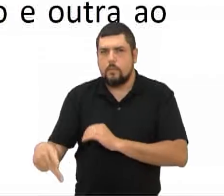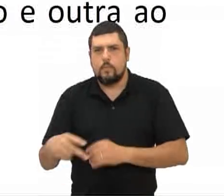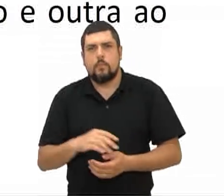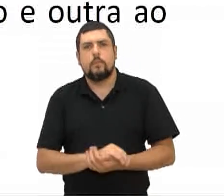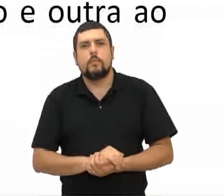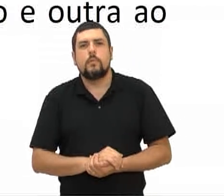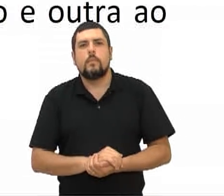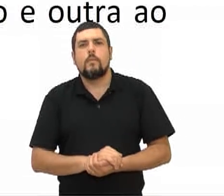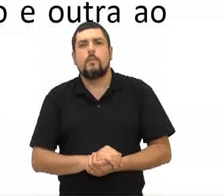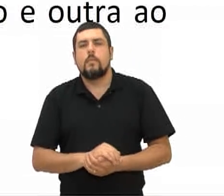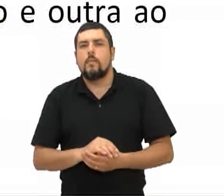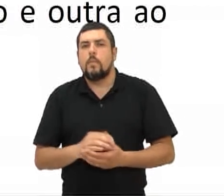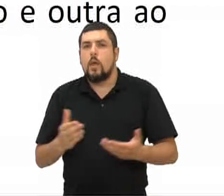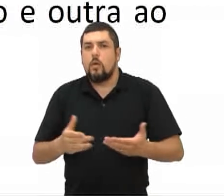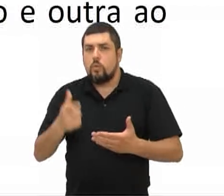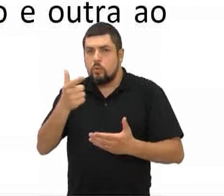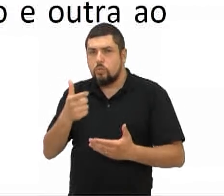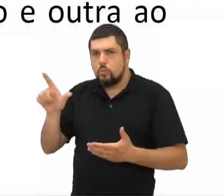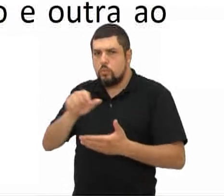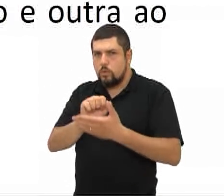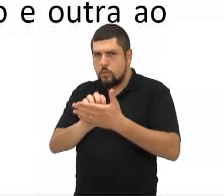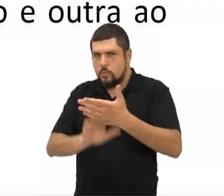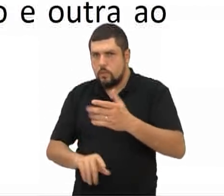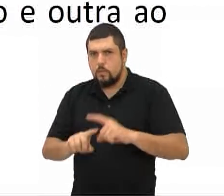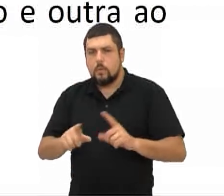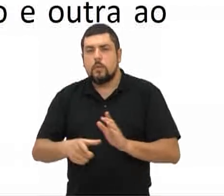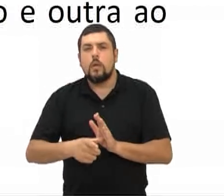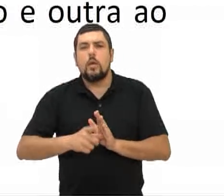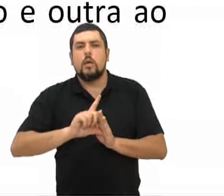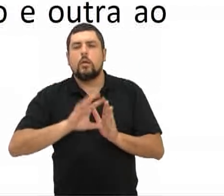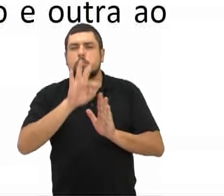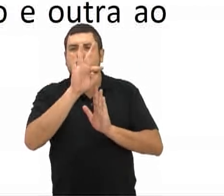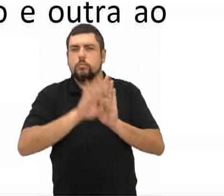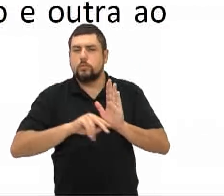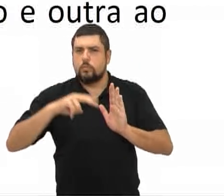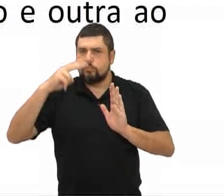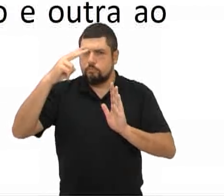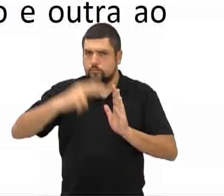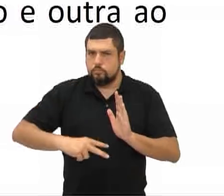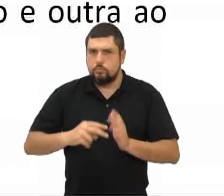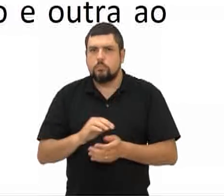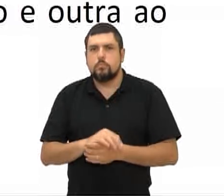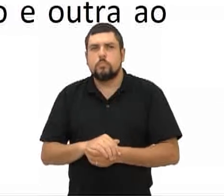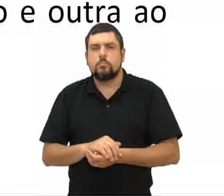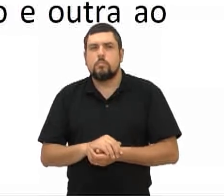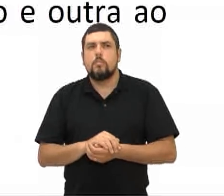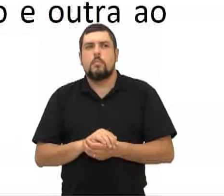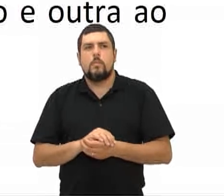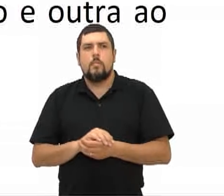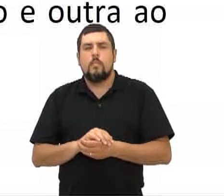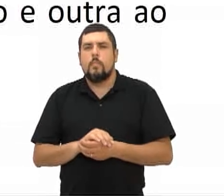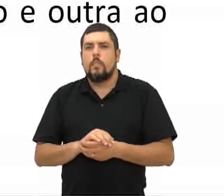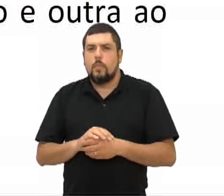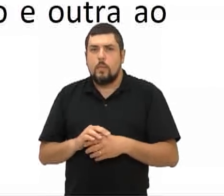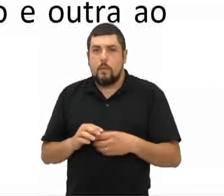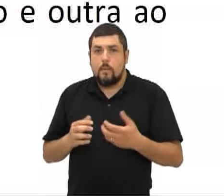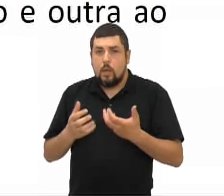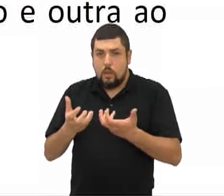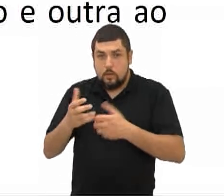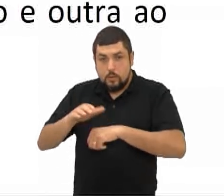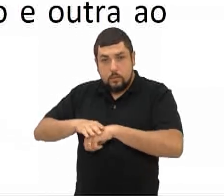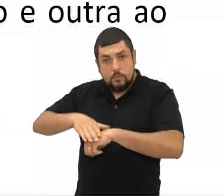fazer uma outra atividade, mas antes nós vamos ler o texto. Quer mais? Ele se passa na década